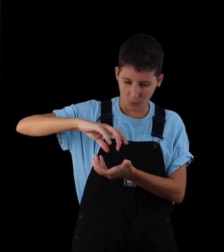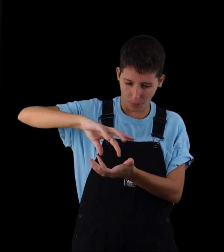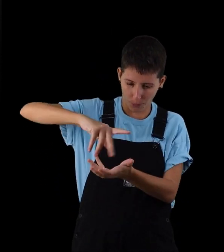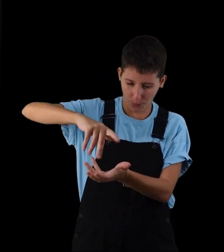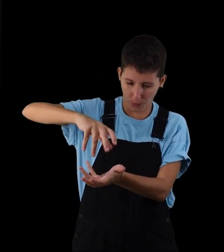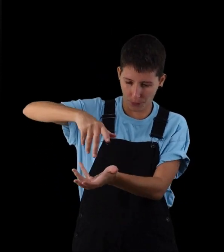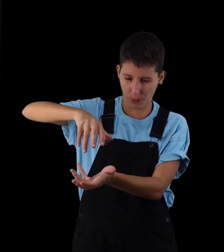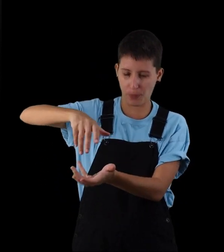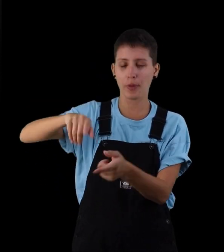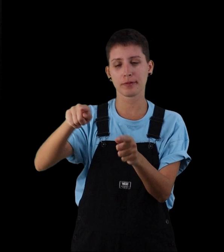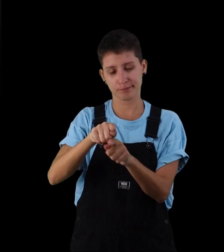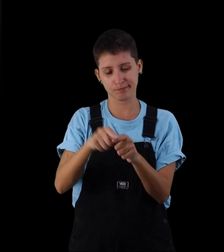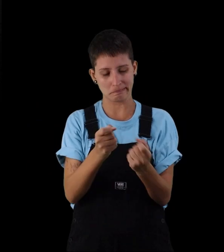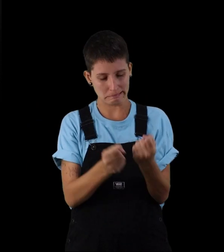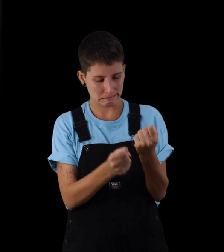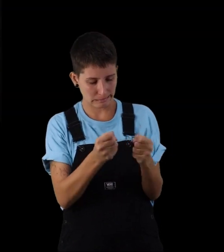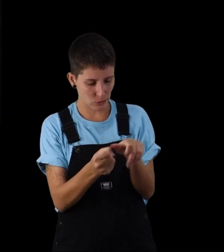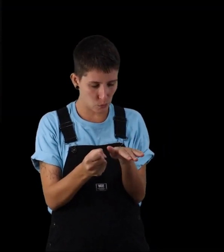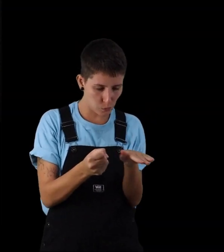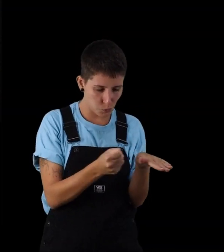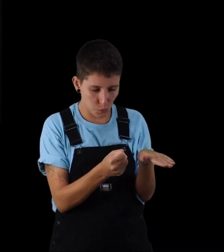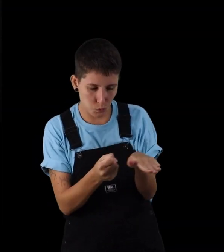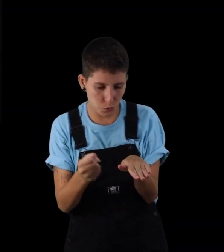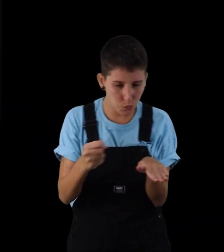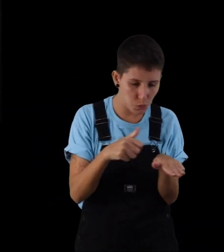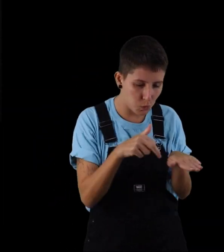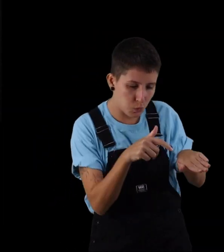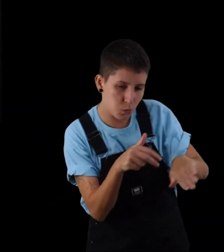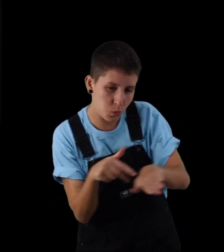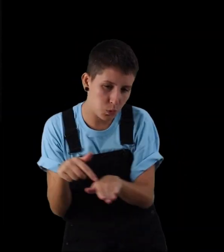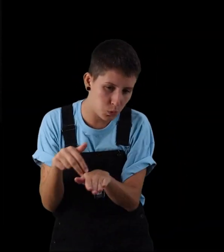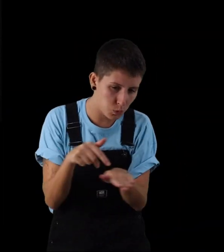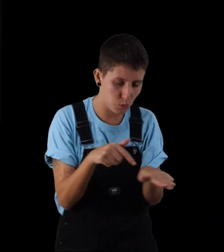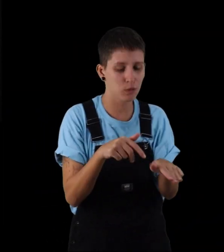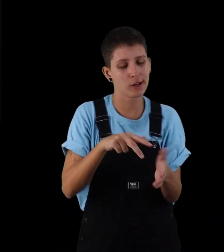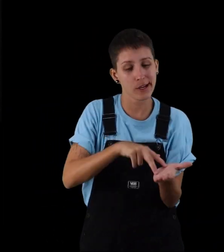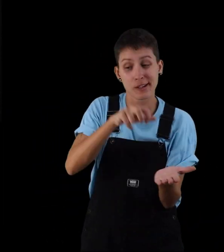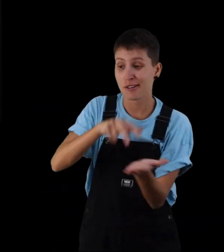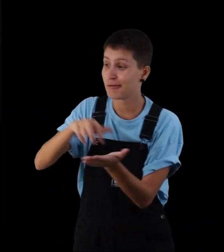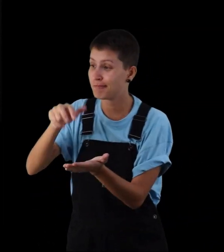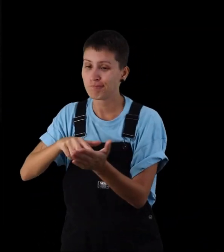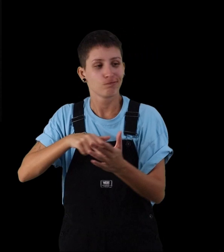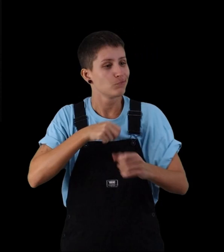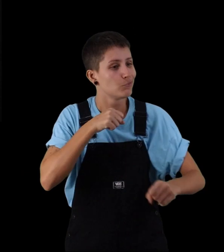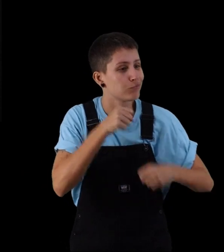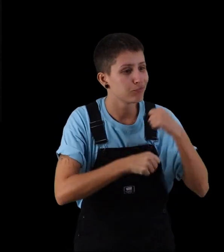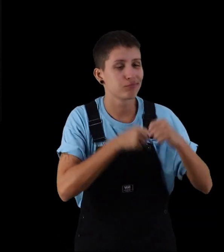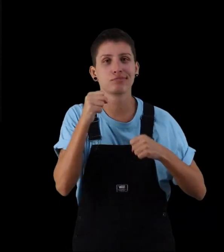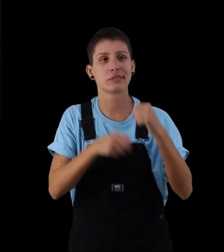Empurrando um carrinho, dava voltas na casa. Pulava, corria e subia em